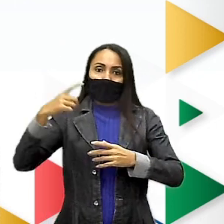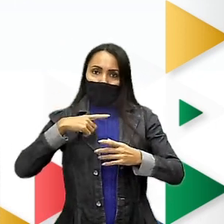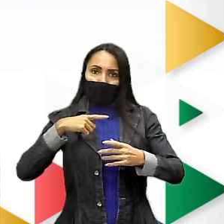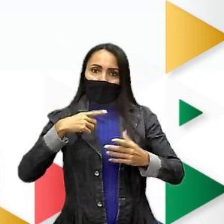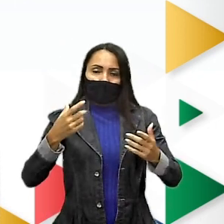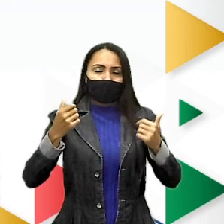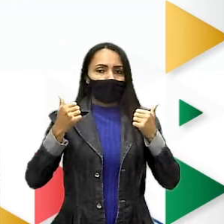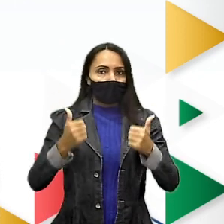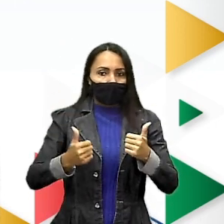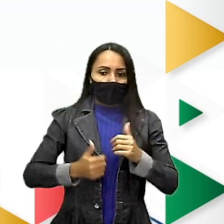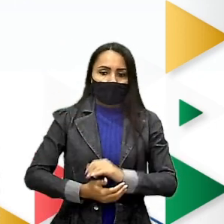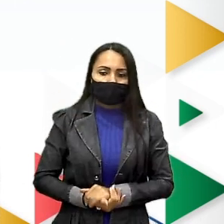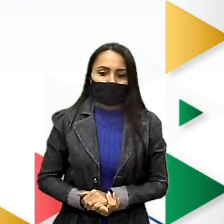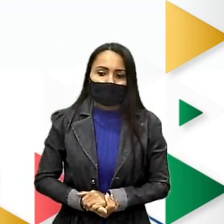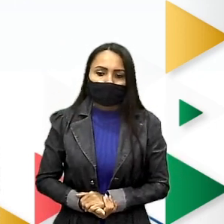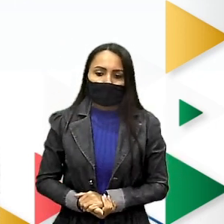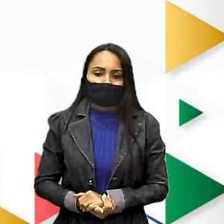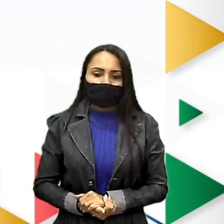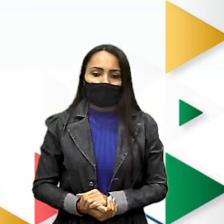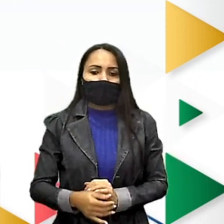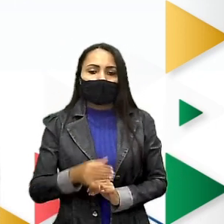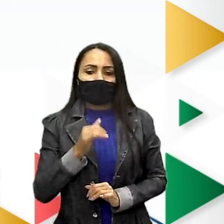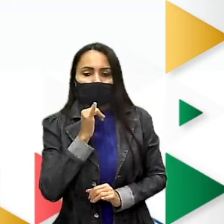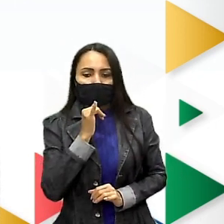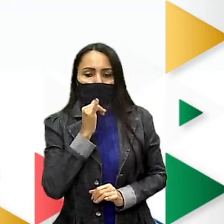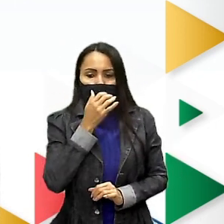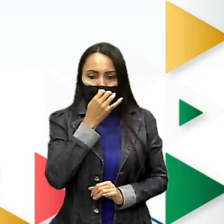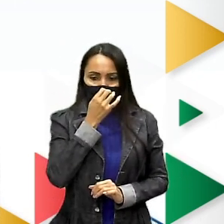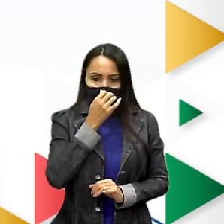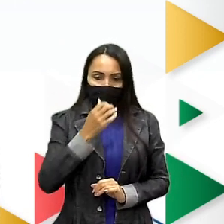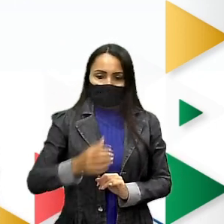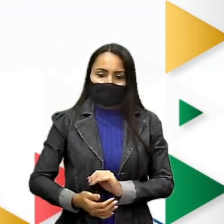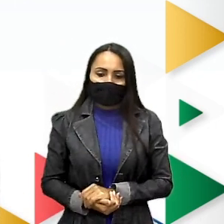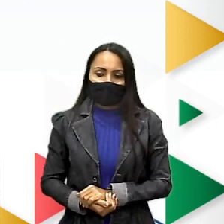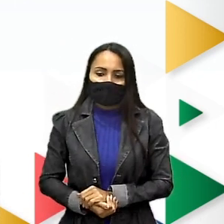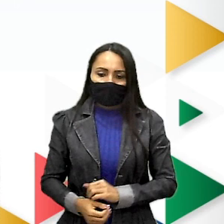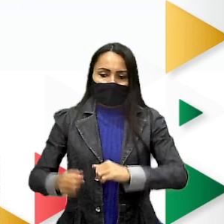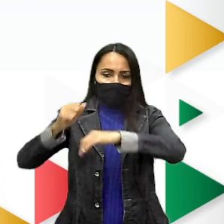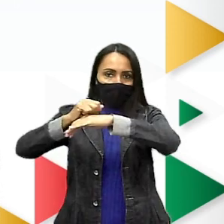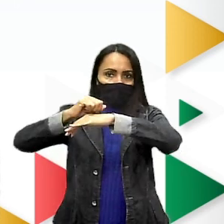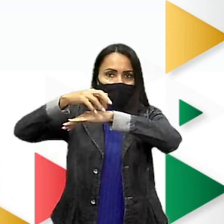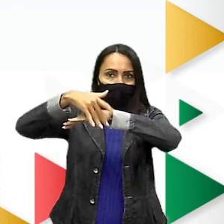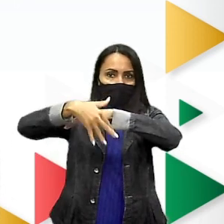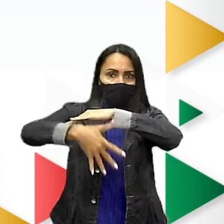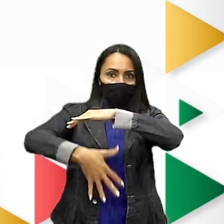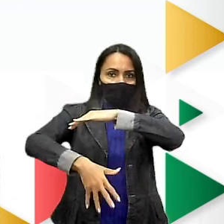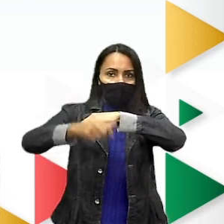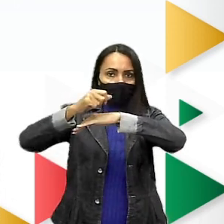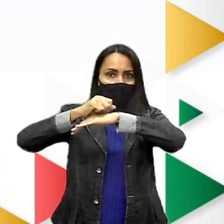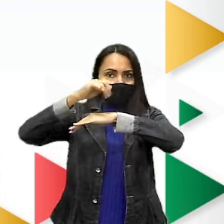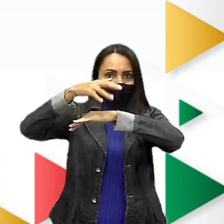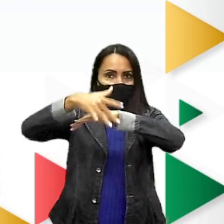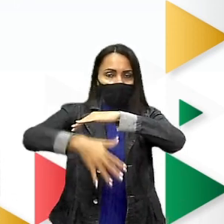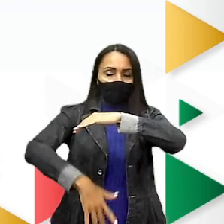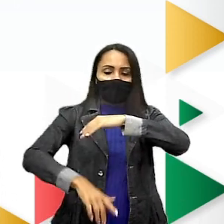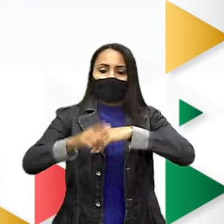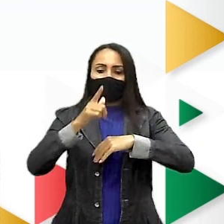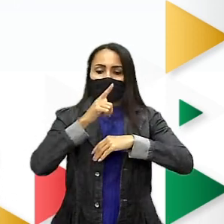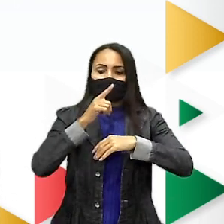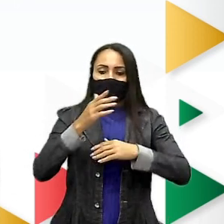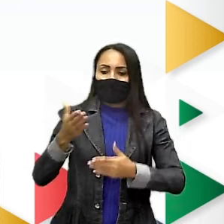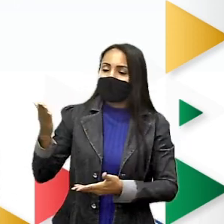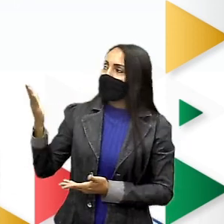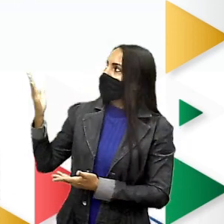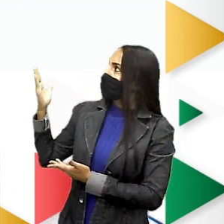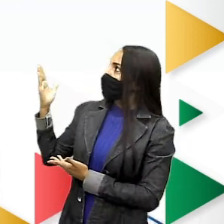comunidade. Tranquilo? Aí, o exemplo, a hidrelétrica, né, que é a partir do movimento das águas que movimentam as